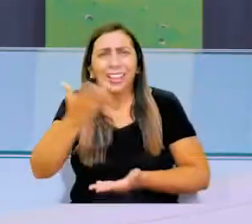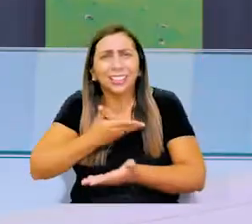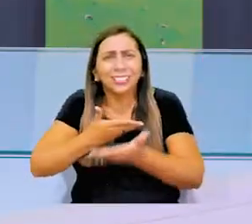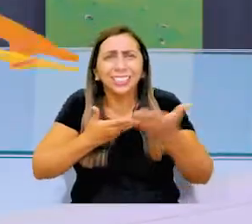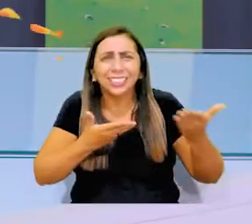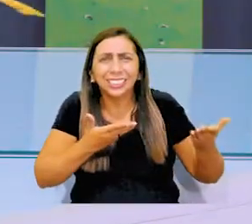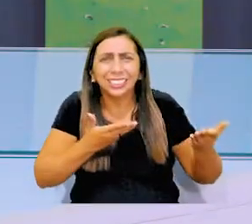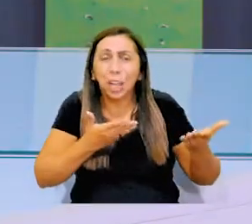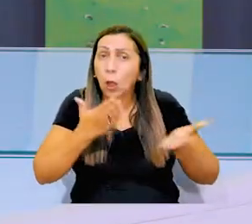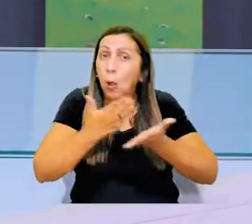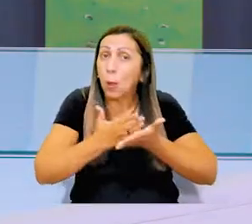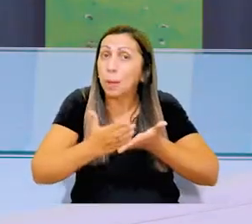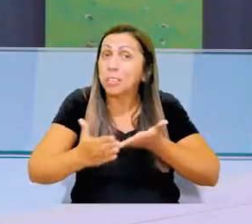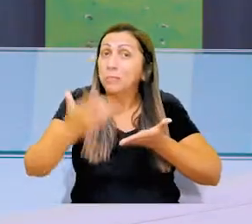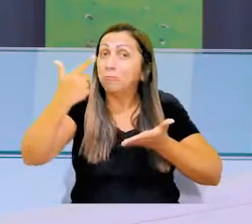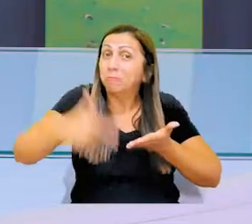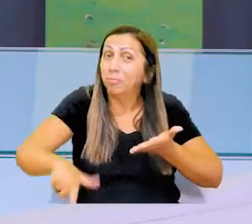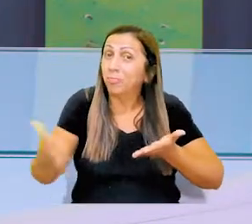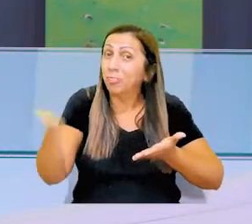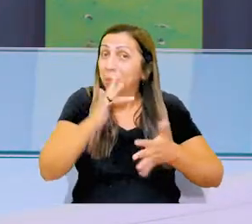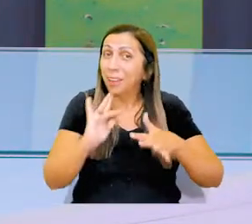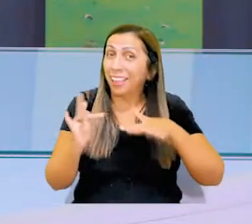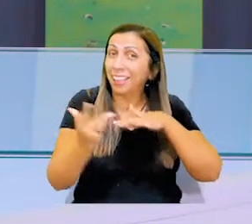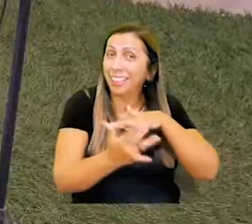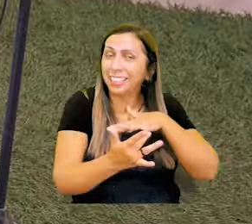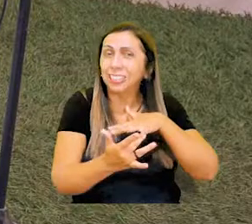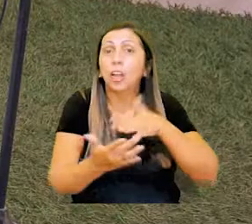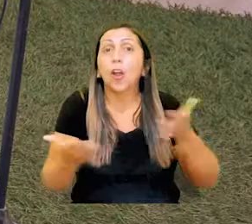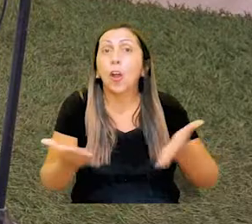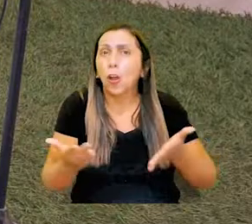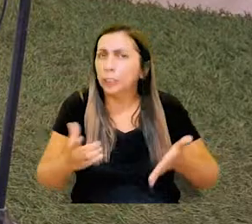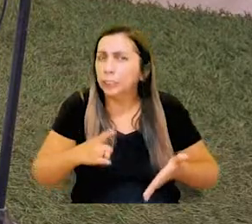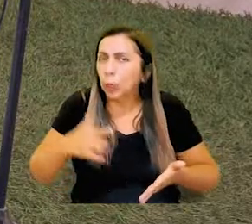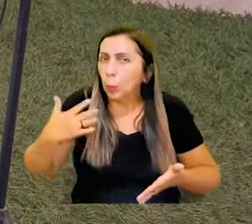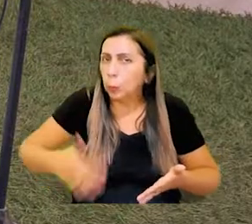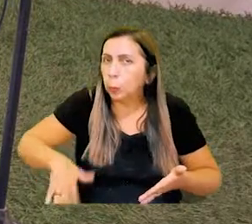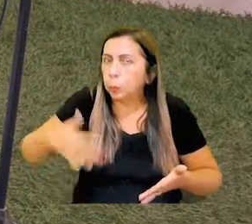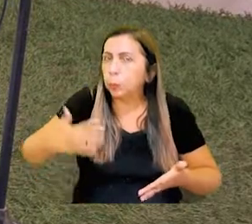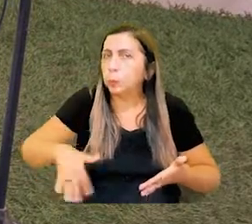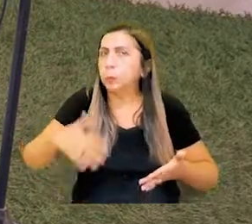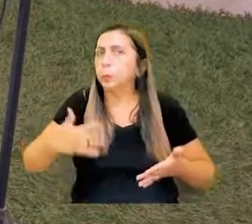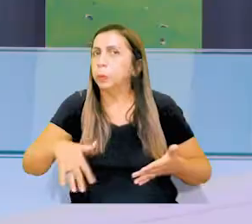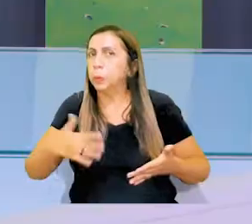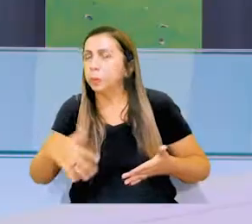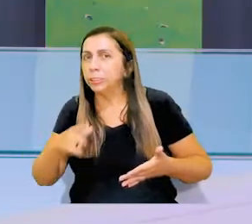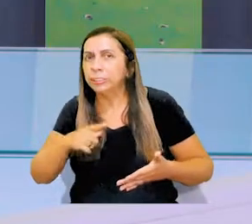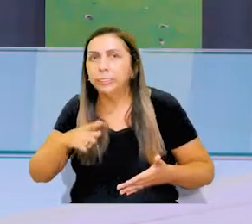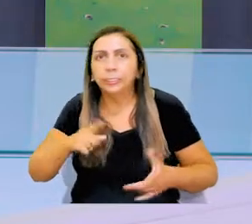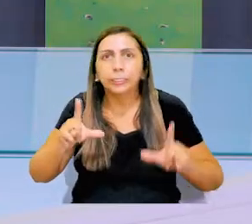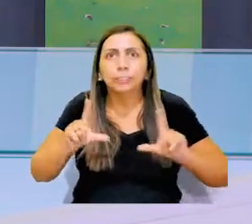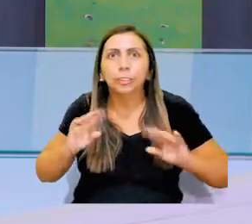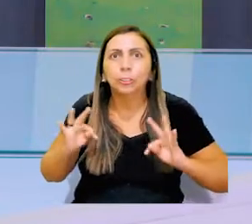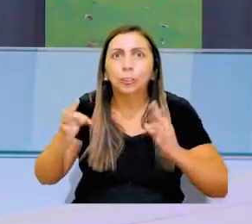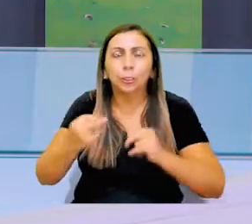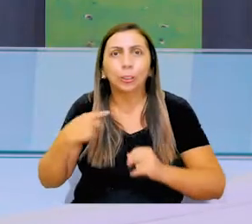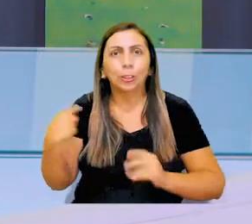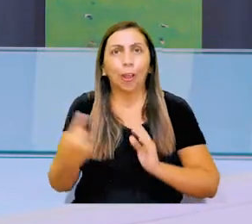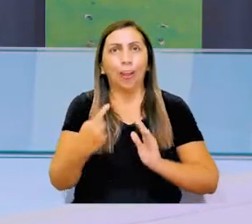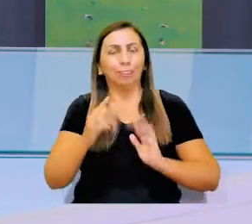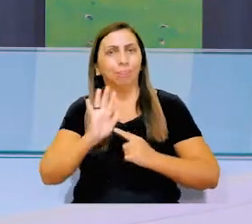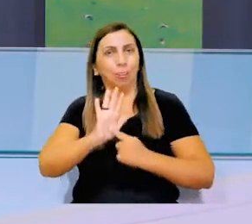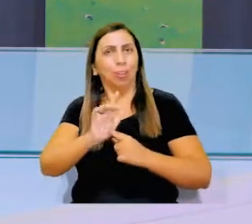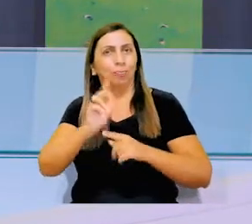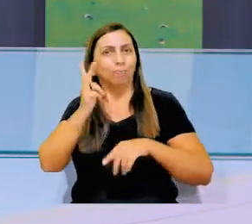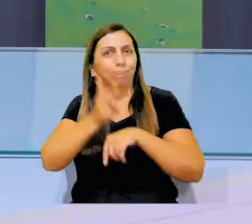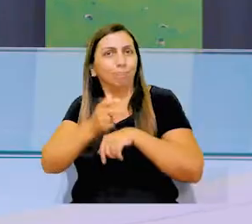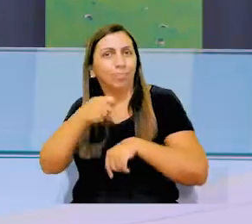Fala, negada! Tá começando mais um Vem Pra Rede. E hoje nós estamos é com moral, meu filho. Deram a televisão todinha pra nós.